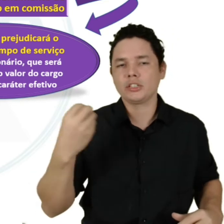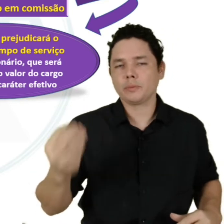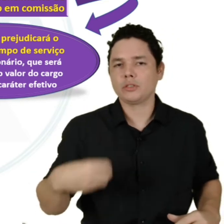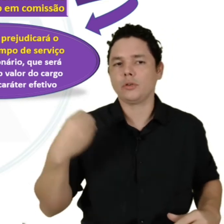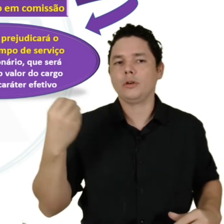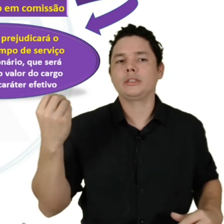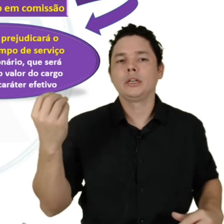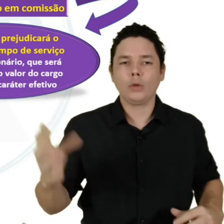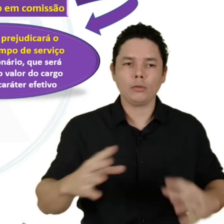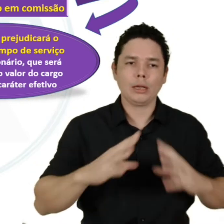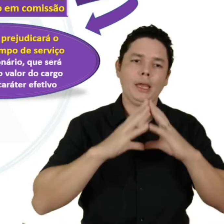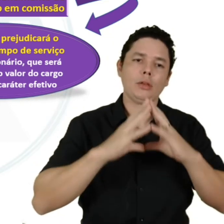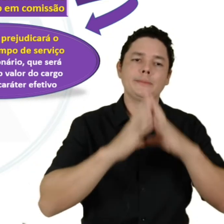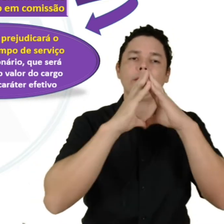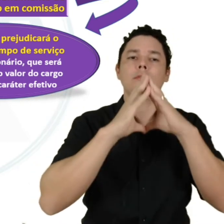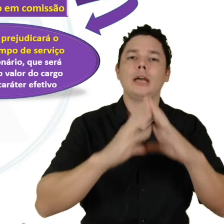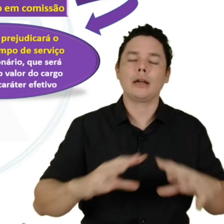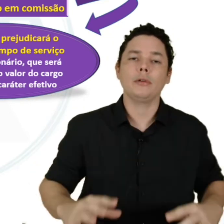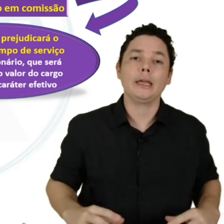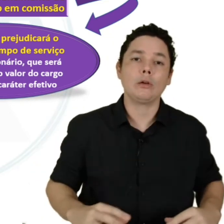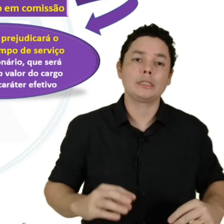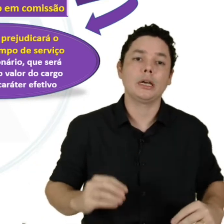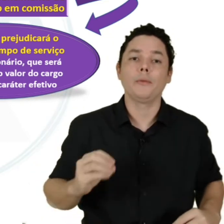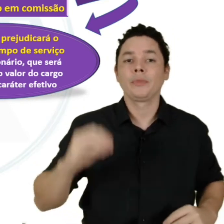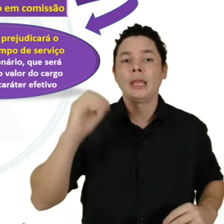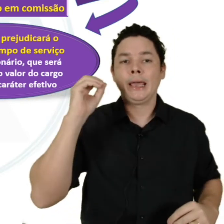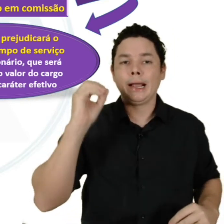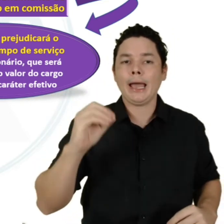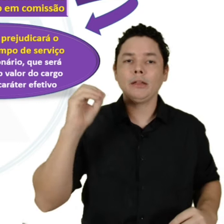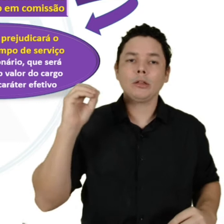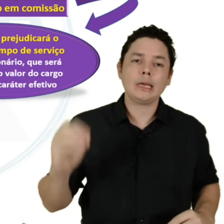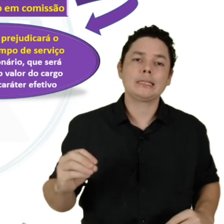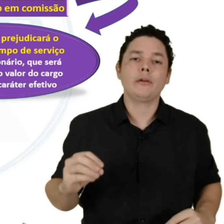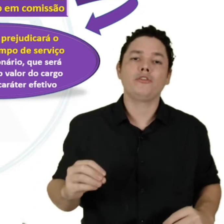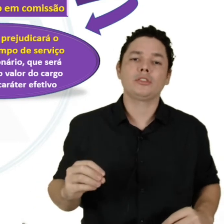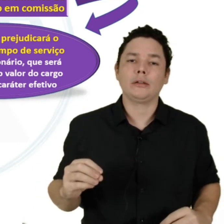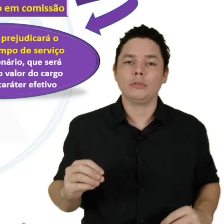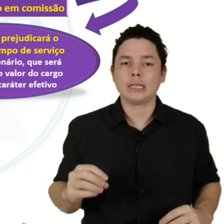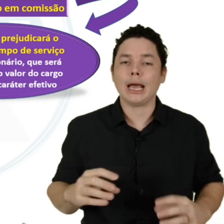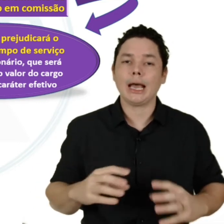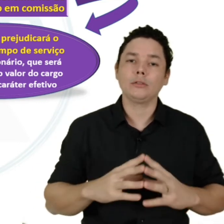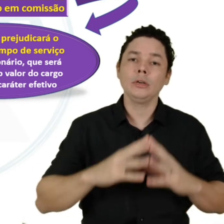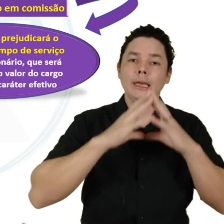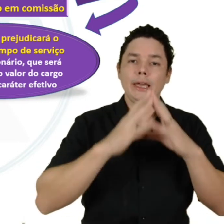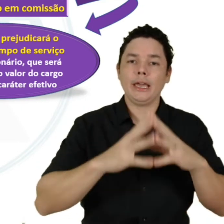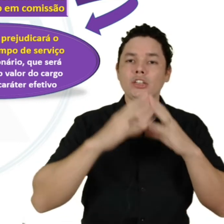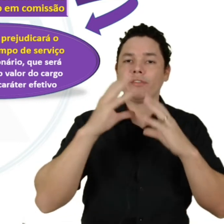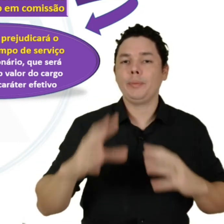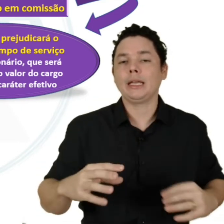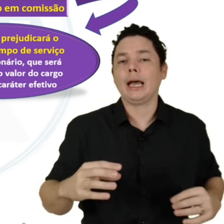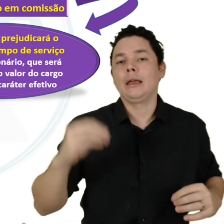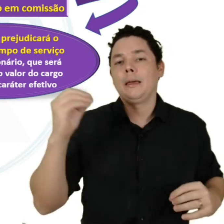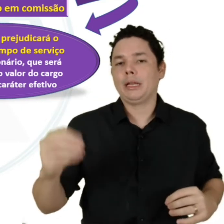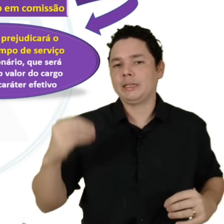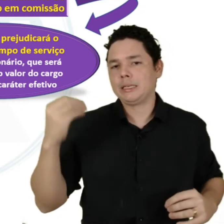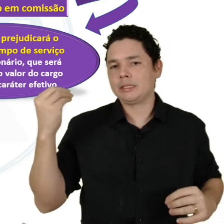mais disposições do regulamento a respeito do cargo em comissão. Recaindo a nomeação em funcionário do Estado, este vai